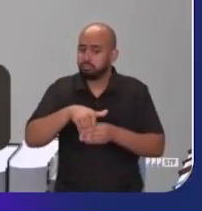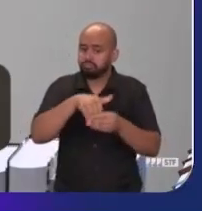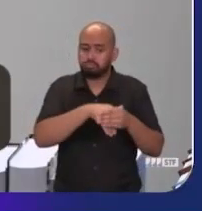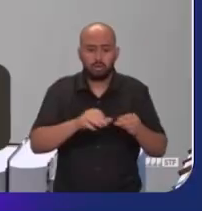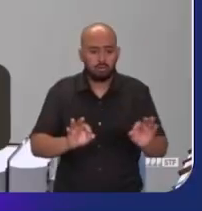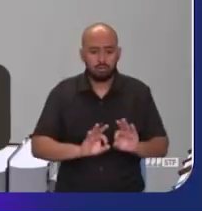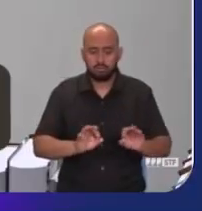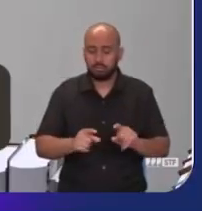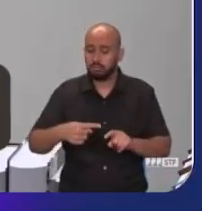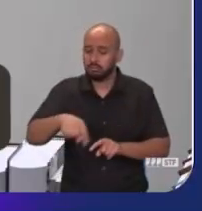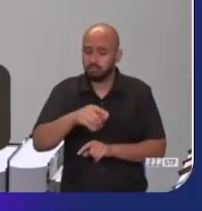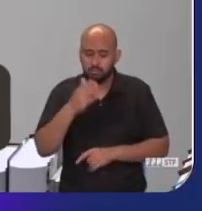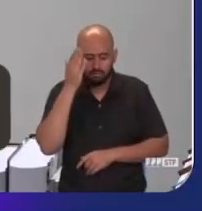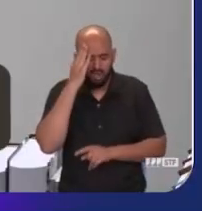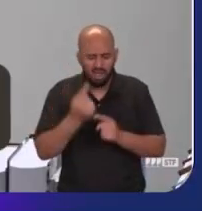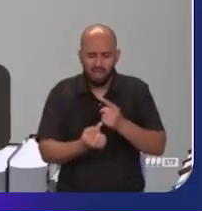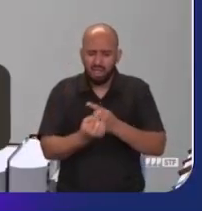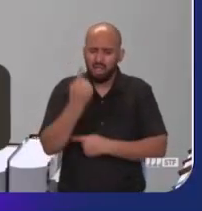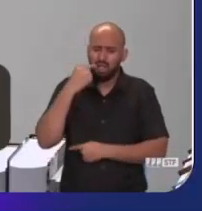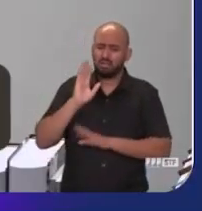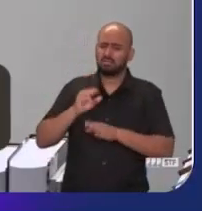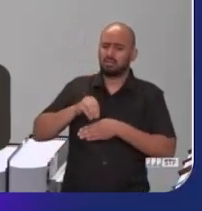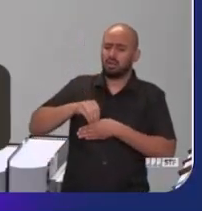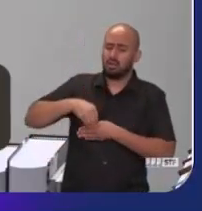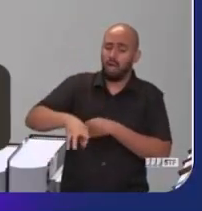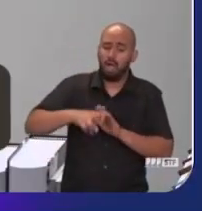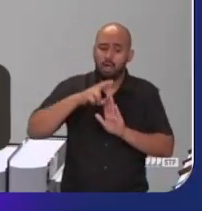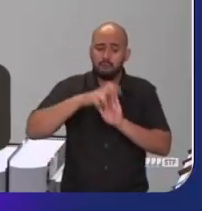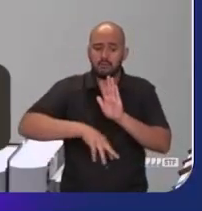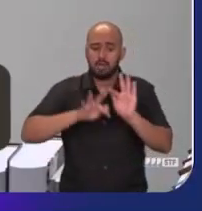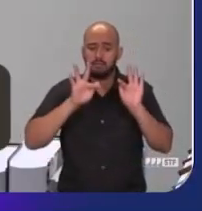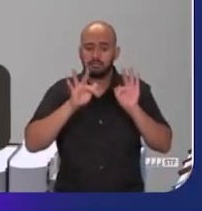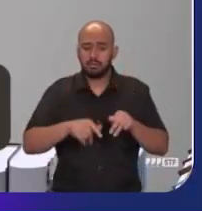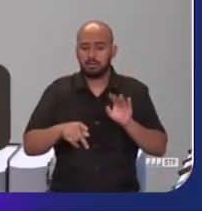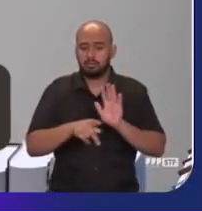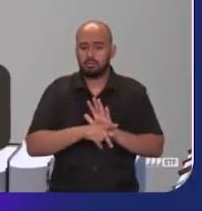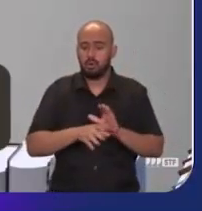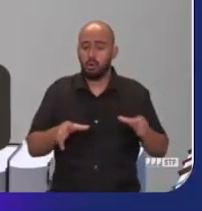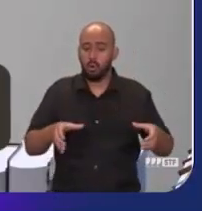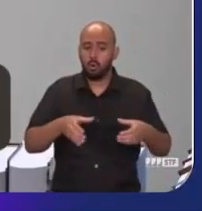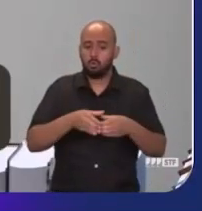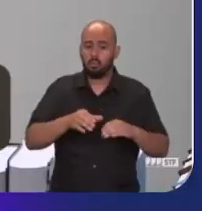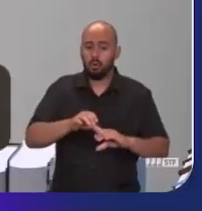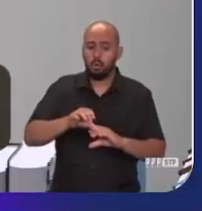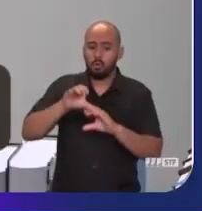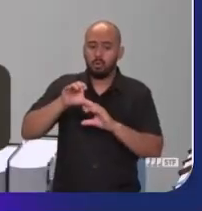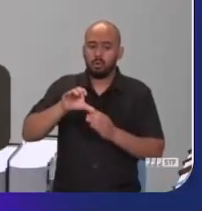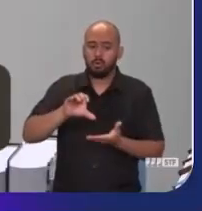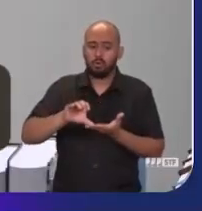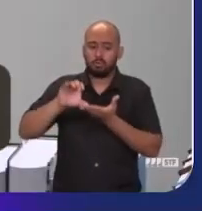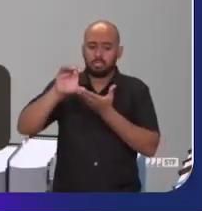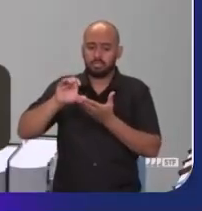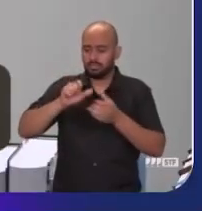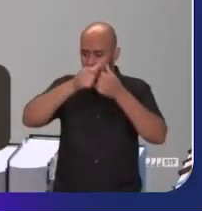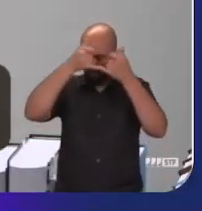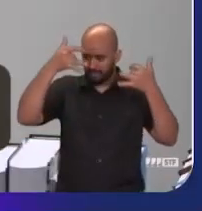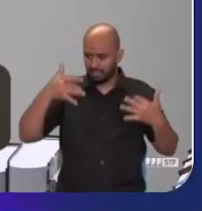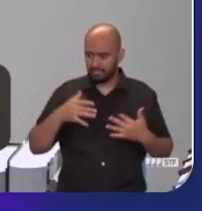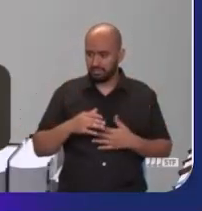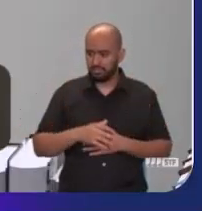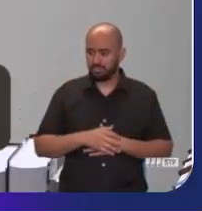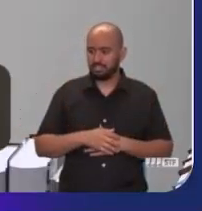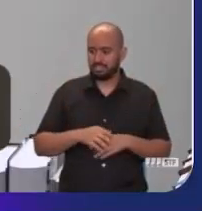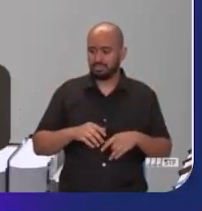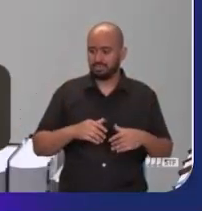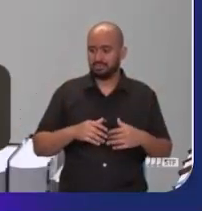muito antes da divulgação do relatório final da Comissão de Transparência. O próprio acusado, em mais de um diálogo com Mauro